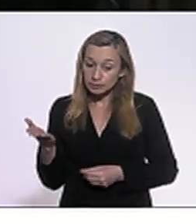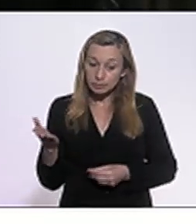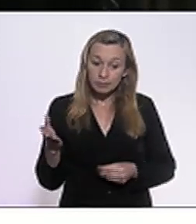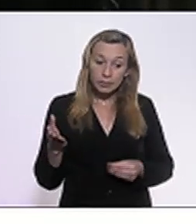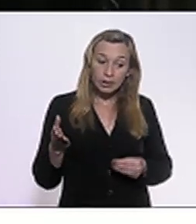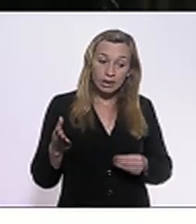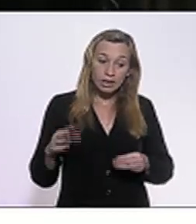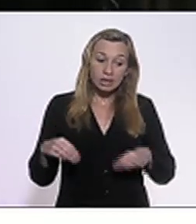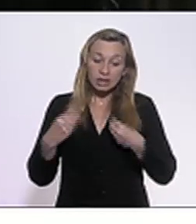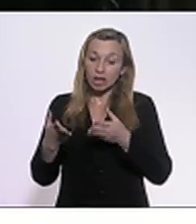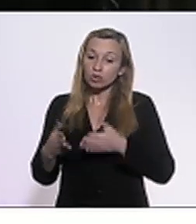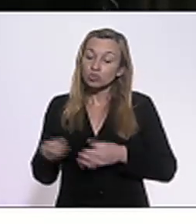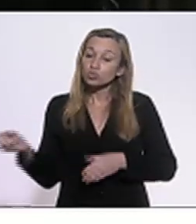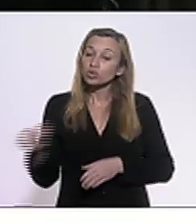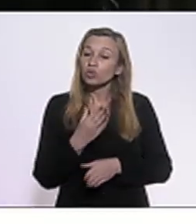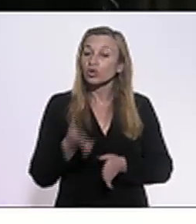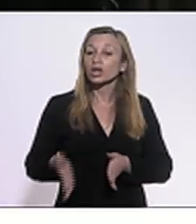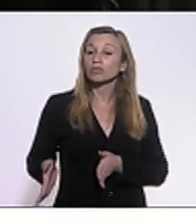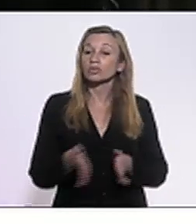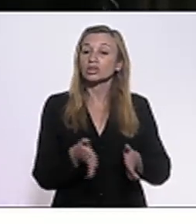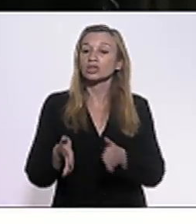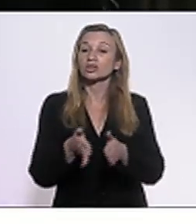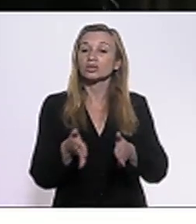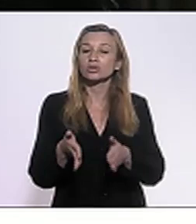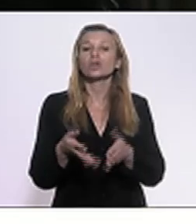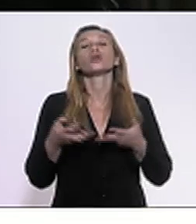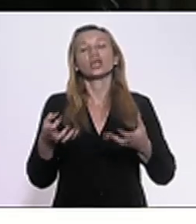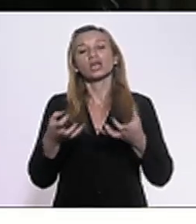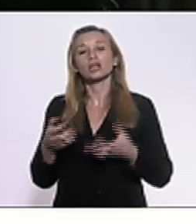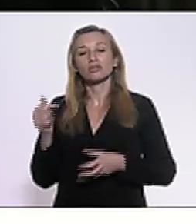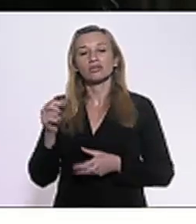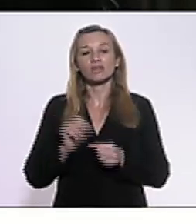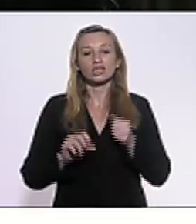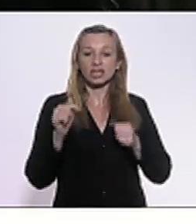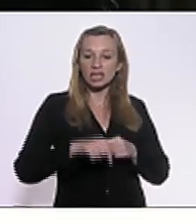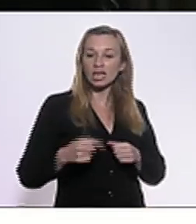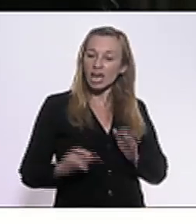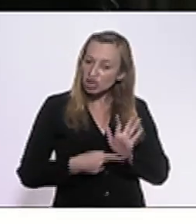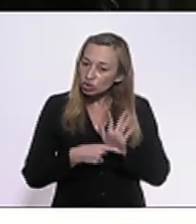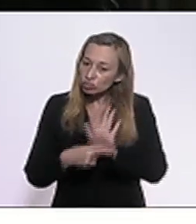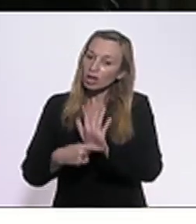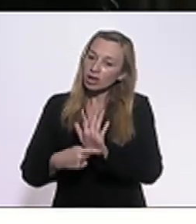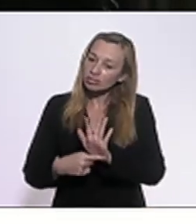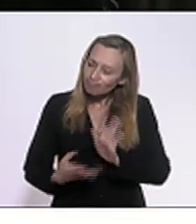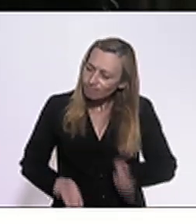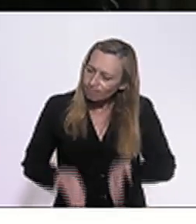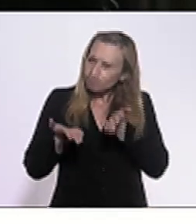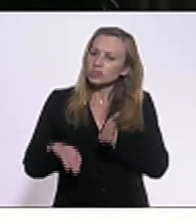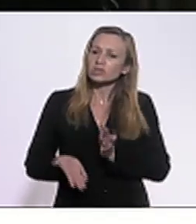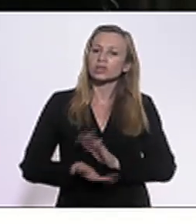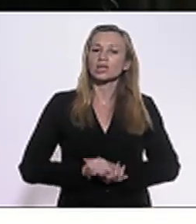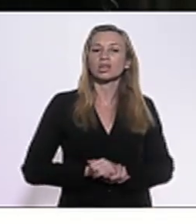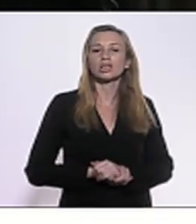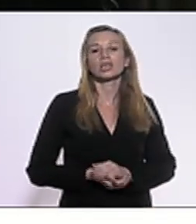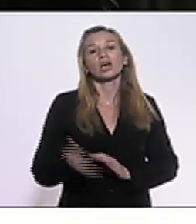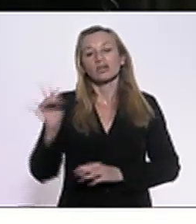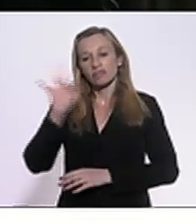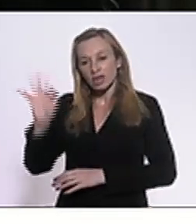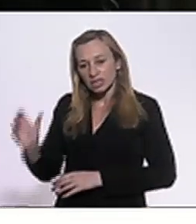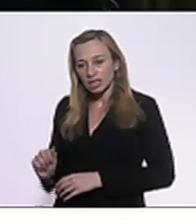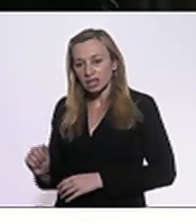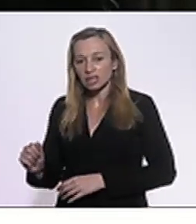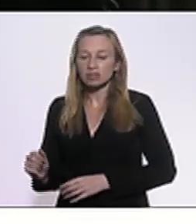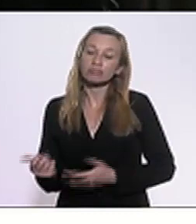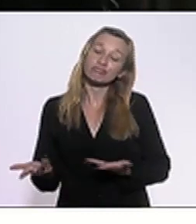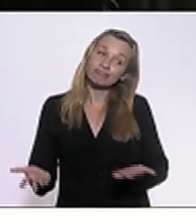outra dinâmica. O que a gente está querendo fazer aqui é ajudar a empurrar, né? Porque a Fazenda também não